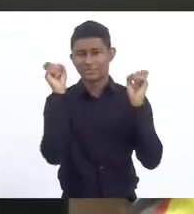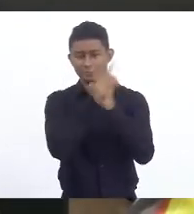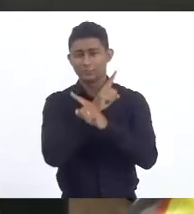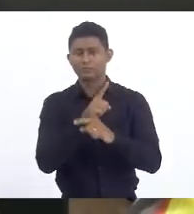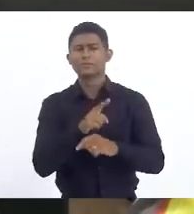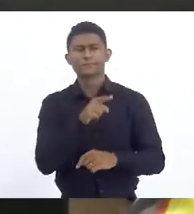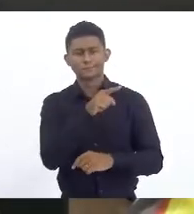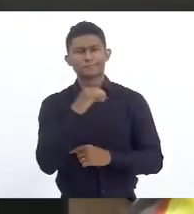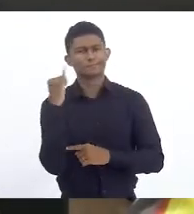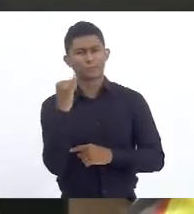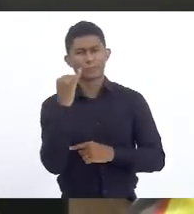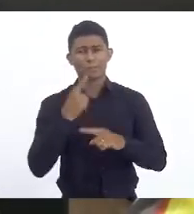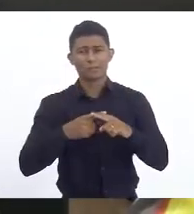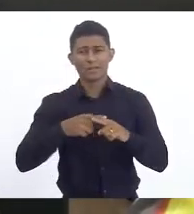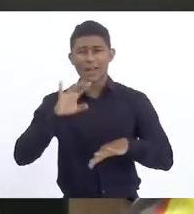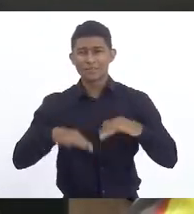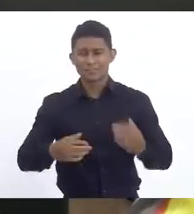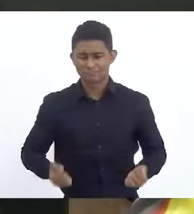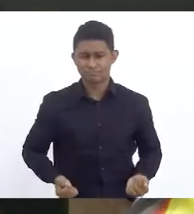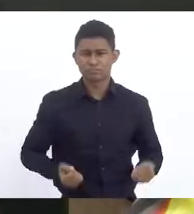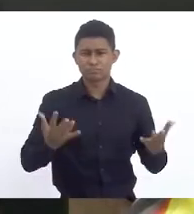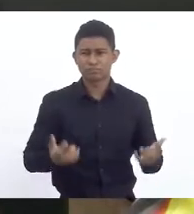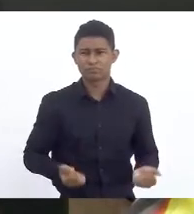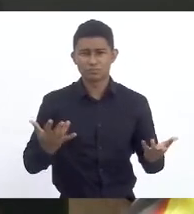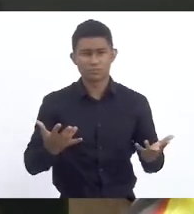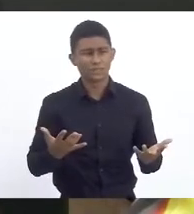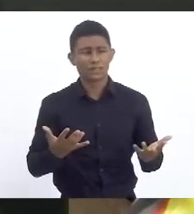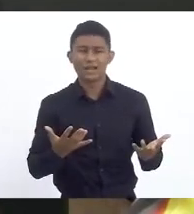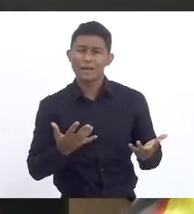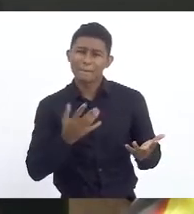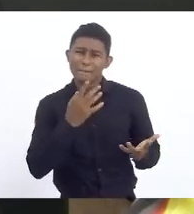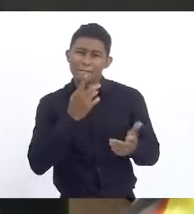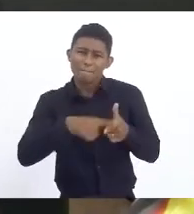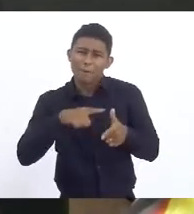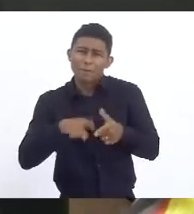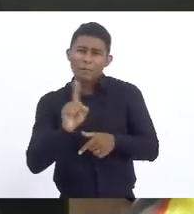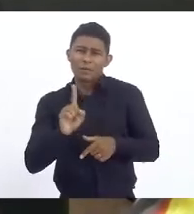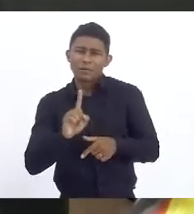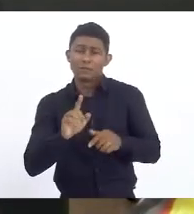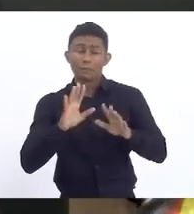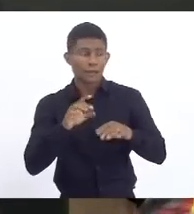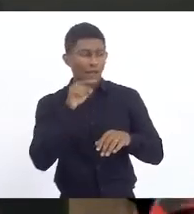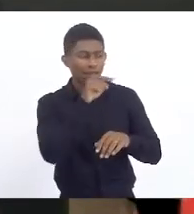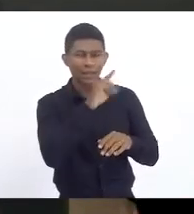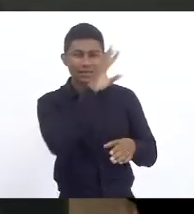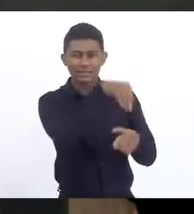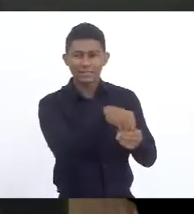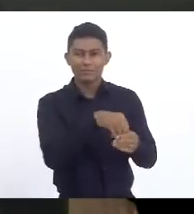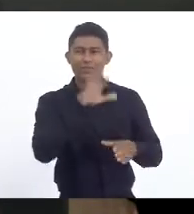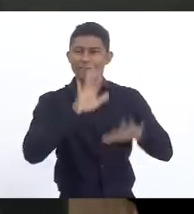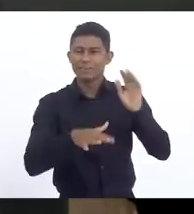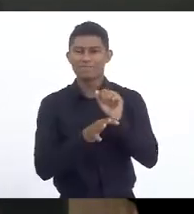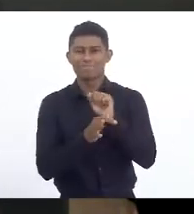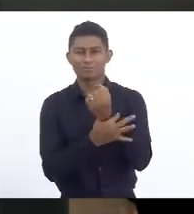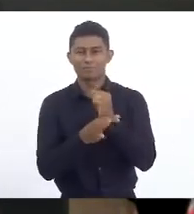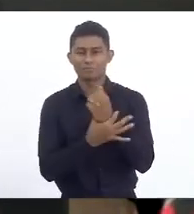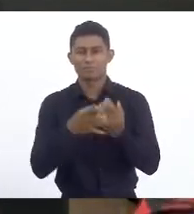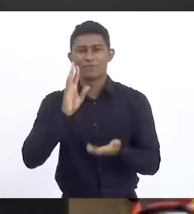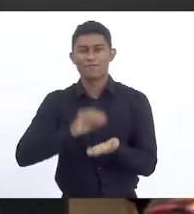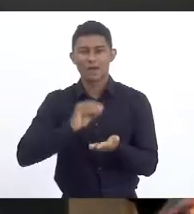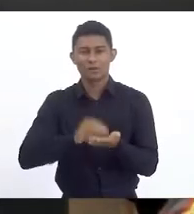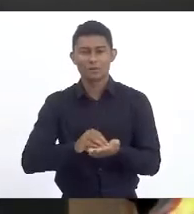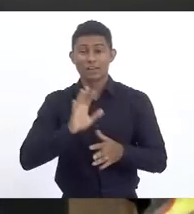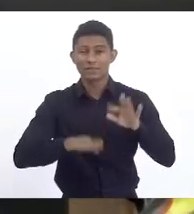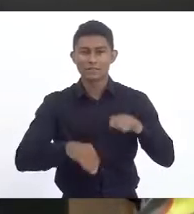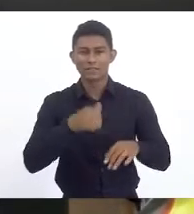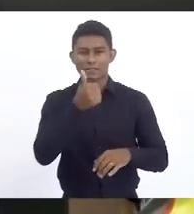Muitas vezes o custo do financiamento ele não é o principal entrave, mas a composição de garantias, que muitas vezes é em torno de 120%, 150% do